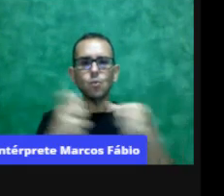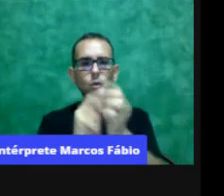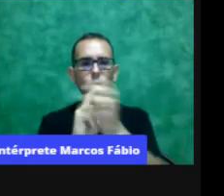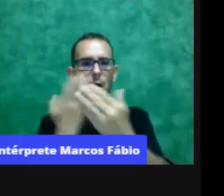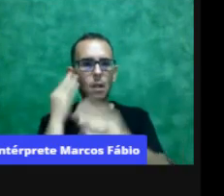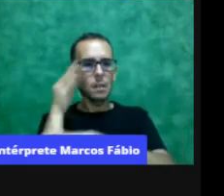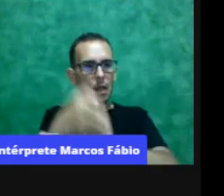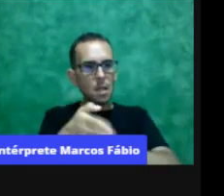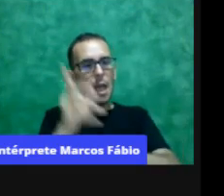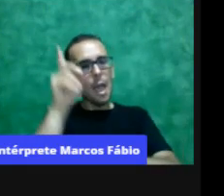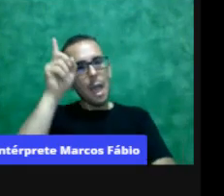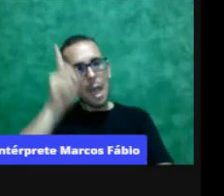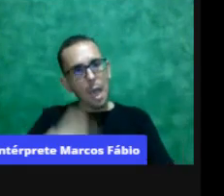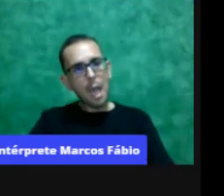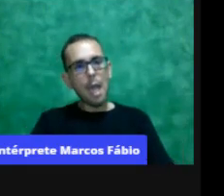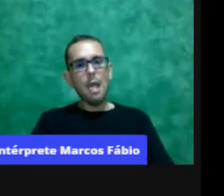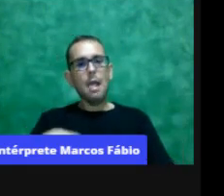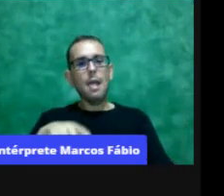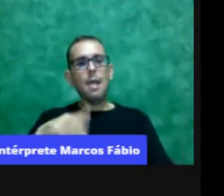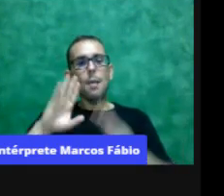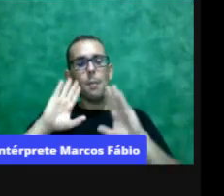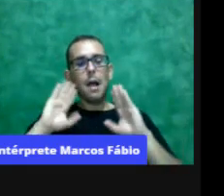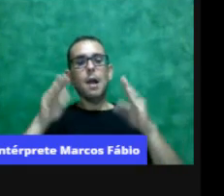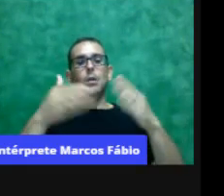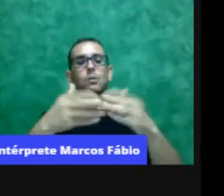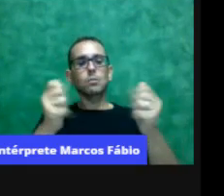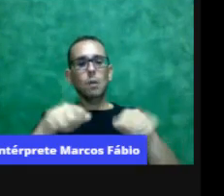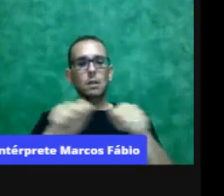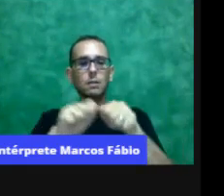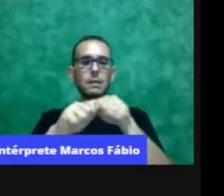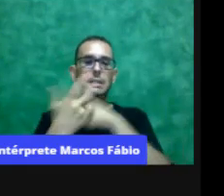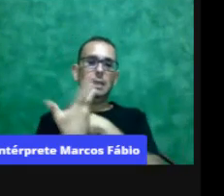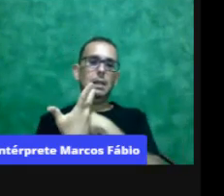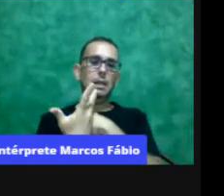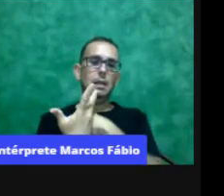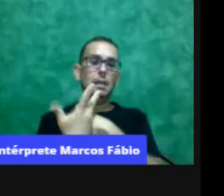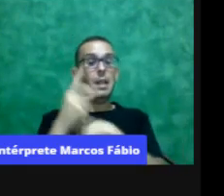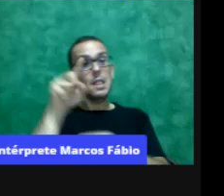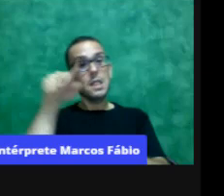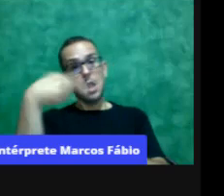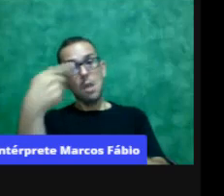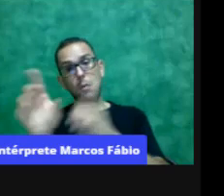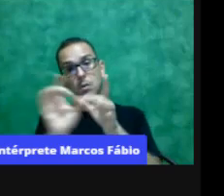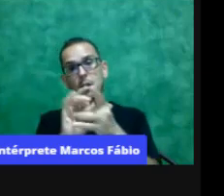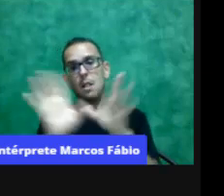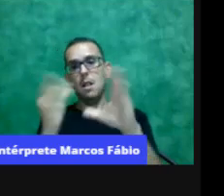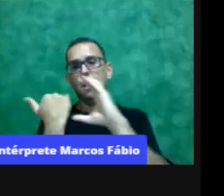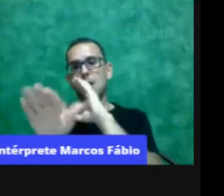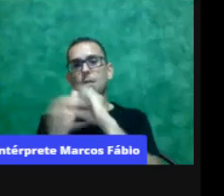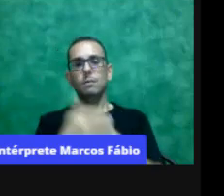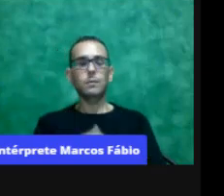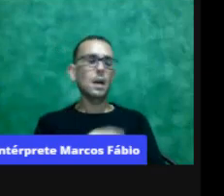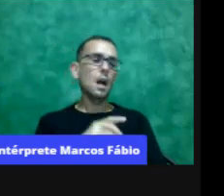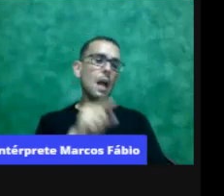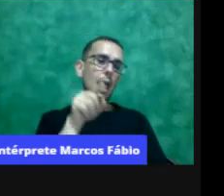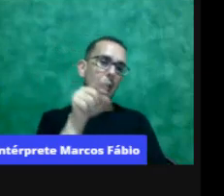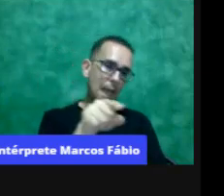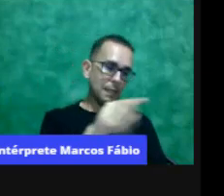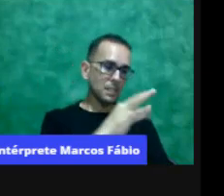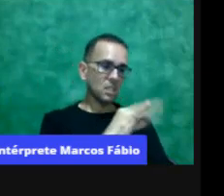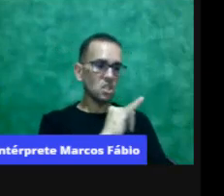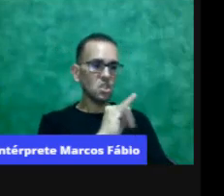aqui, eles são mais para produzir o vídeo. Depois você vai disponibilizar. O TikTok Lite é que